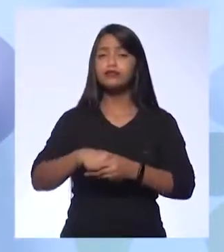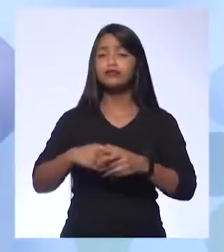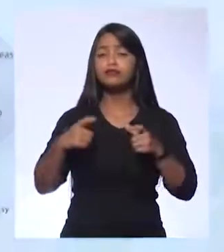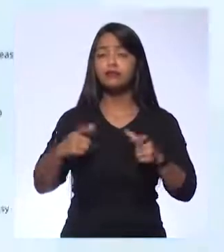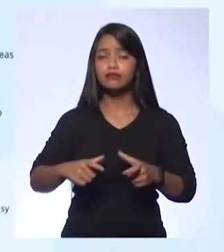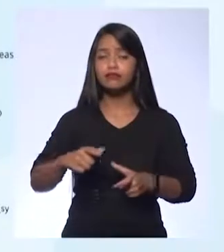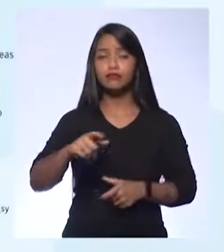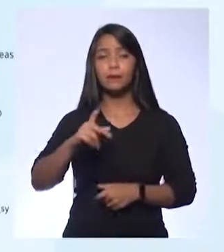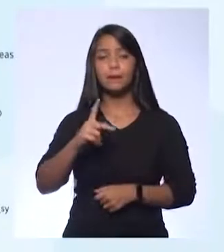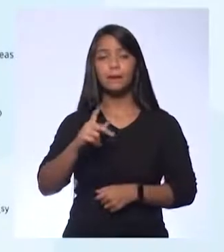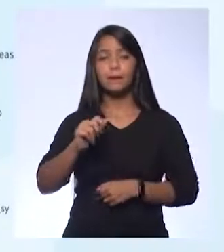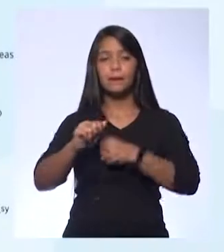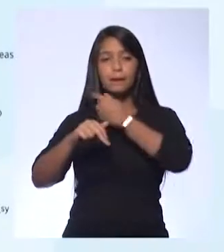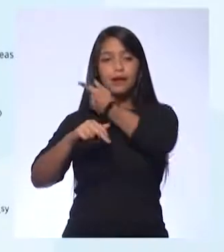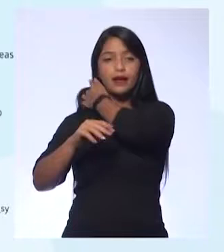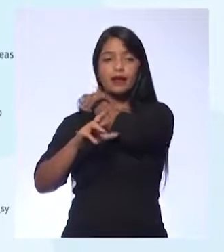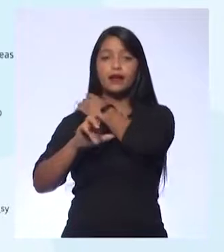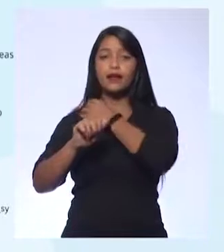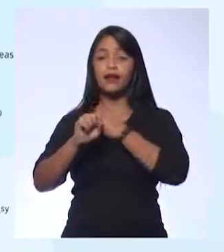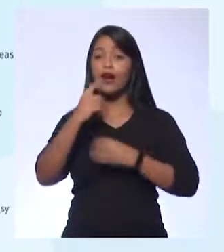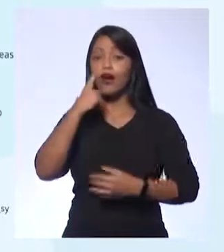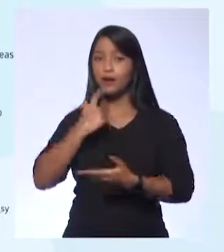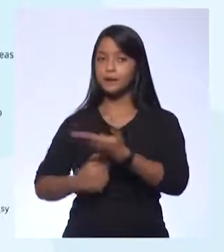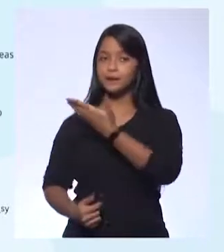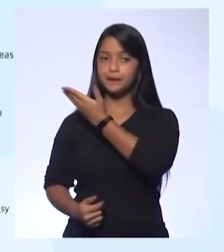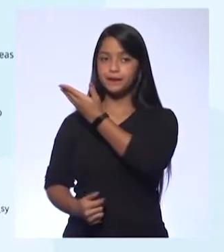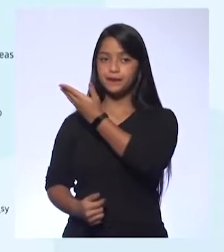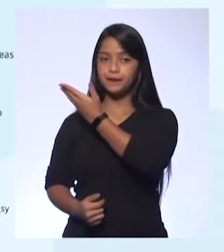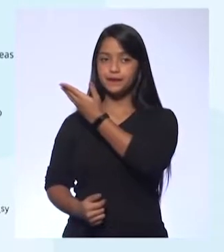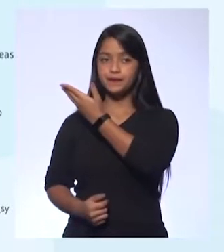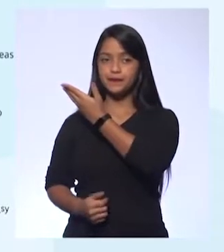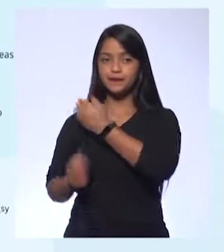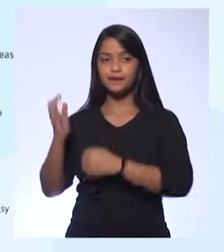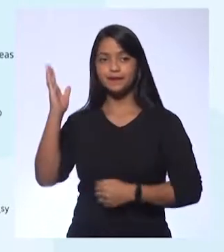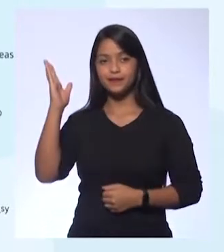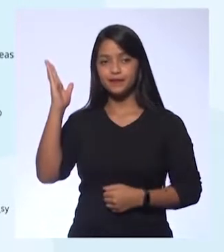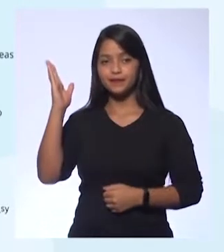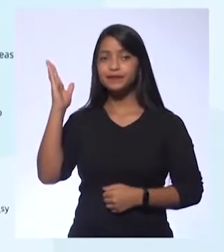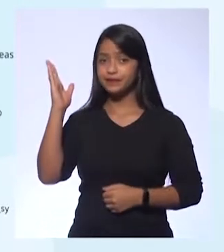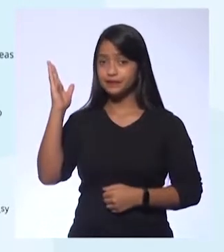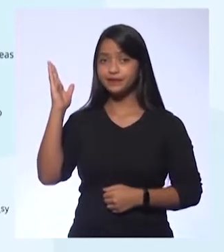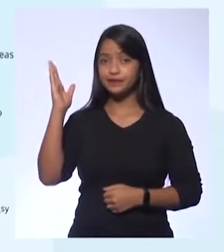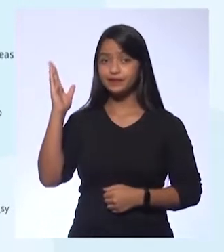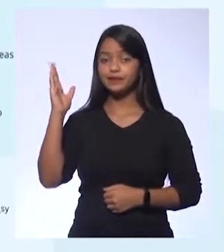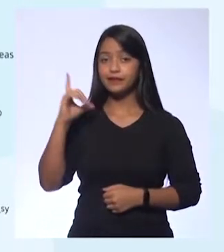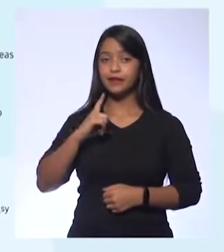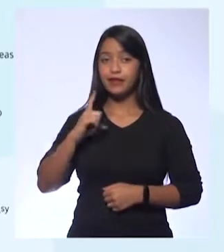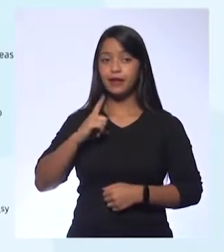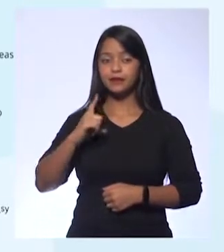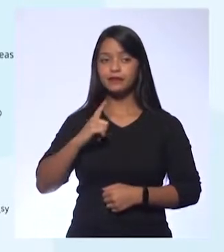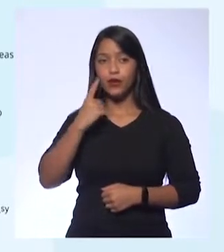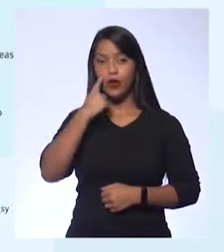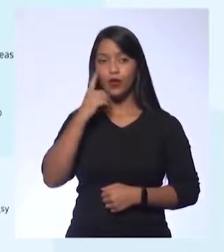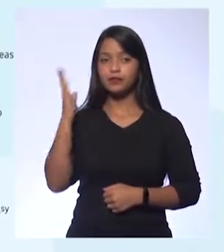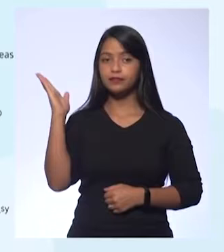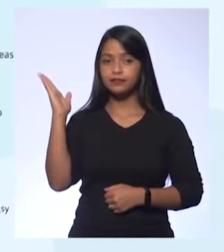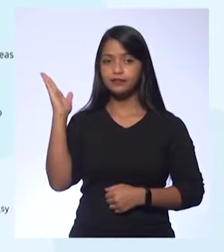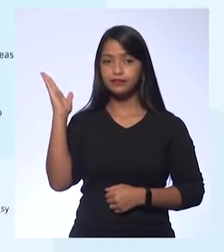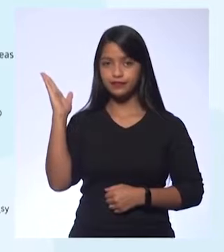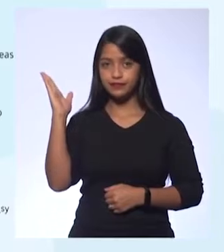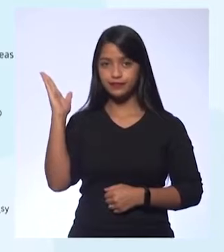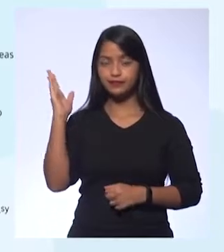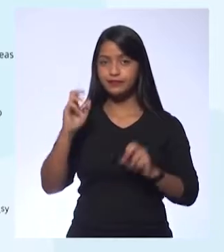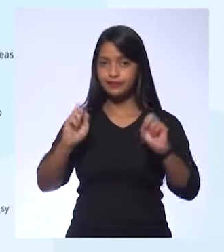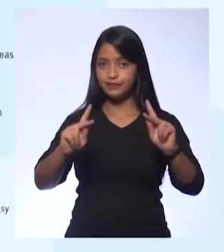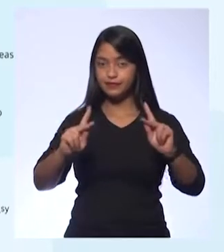pâncreas. Ó, tem até a fotinho aí do lado direito seu aí do pâncreas. Tá lá embaixo, lá, ó, perto dos rins e tal.